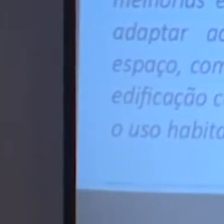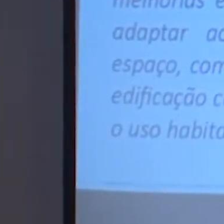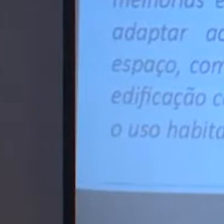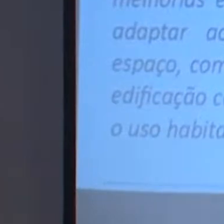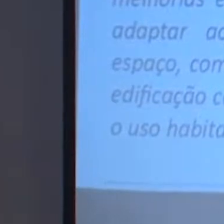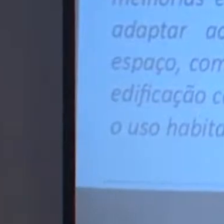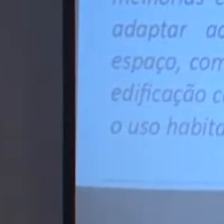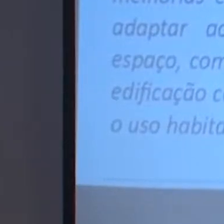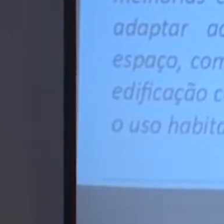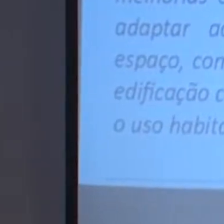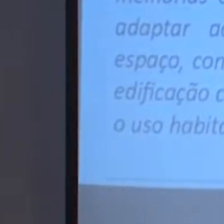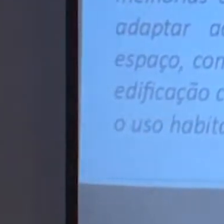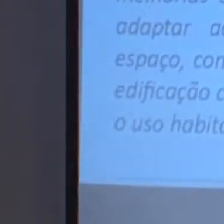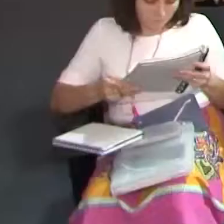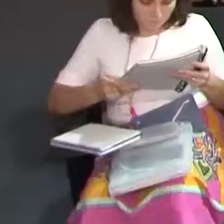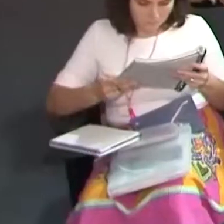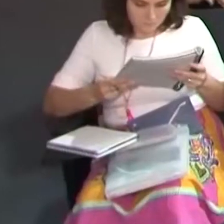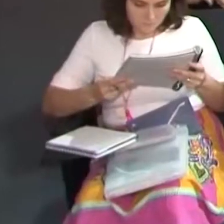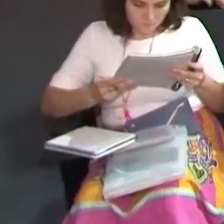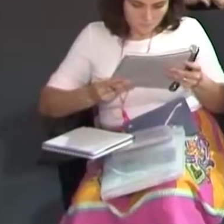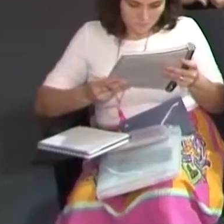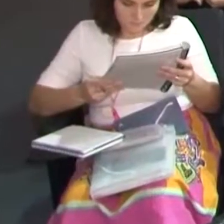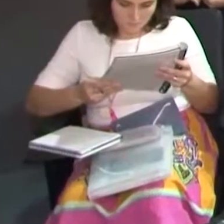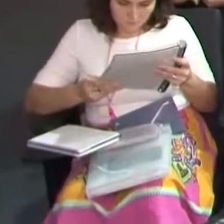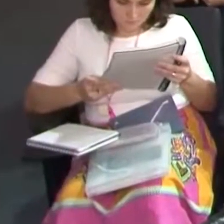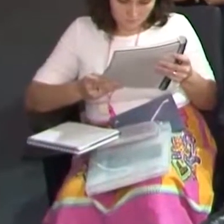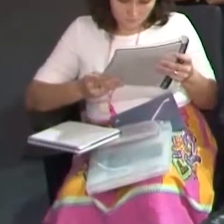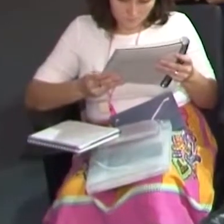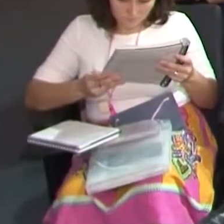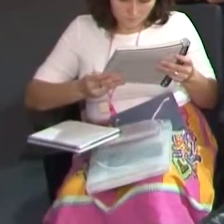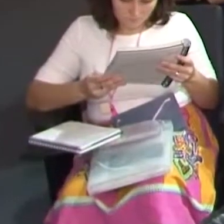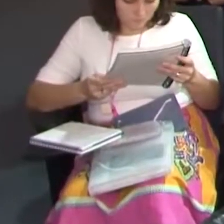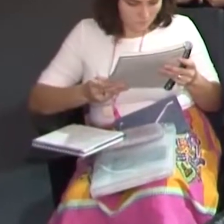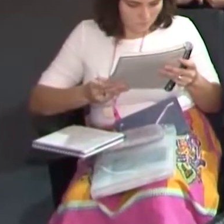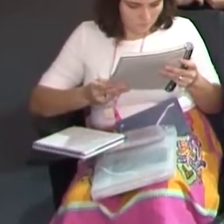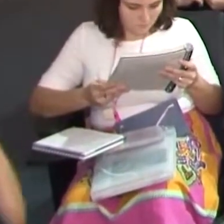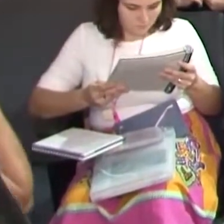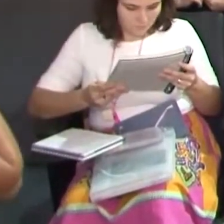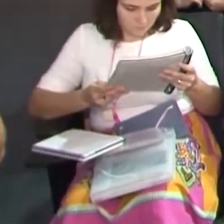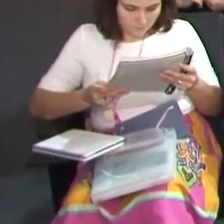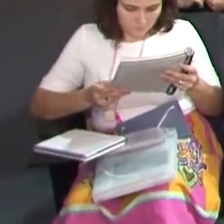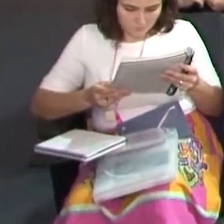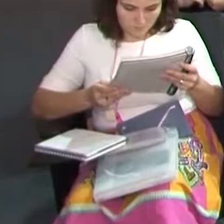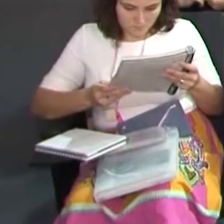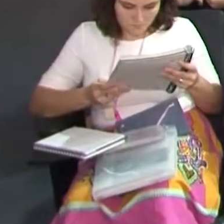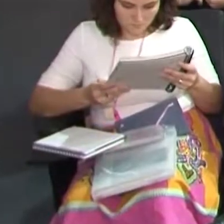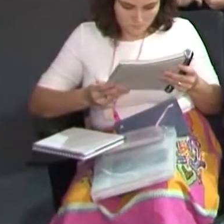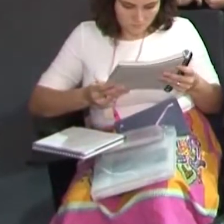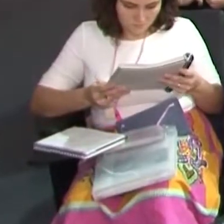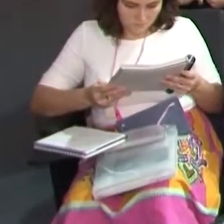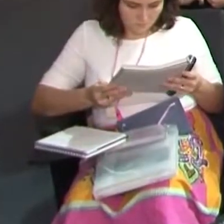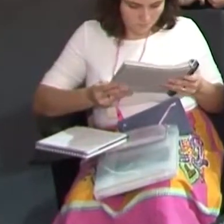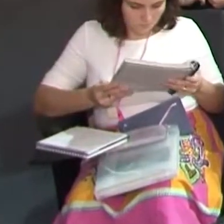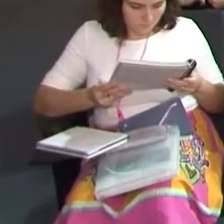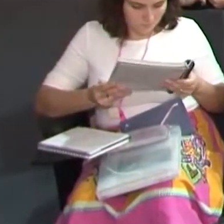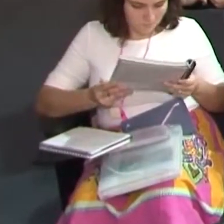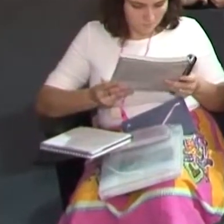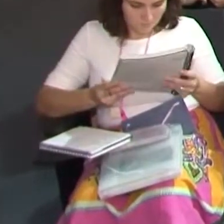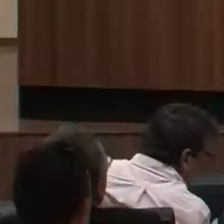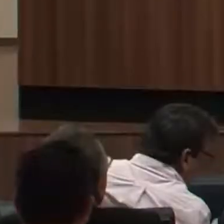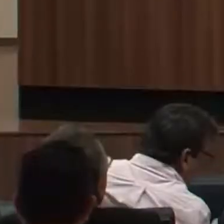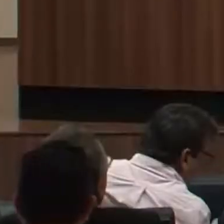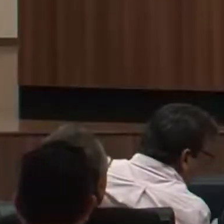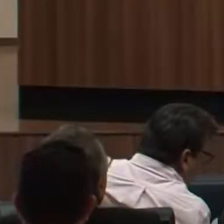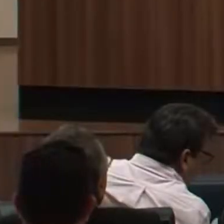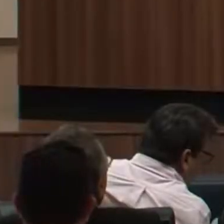de Obras e Posturas do município, mas com muitas modificações, principalmente porque demandas atuais sobre vários